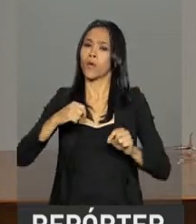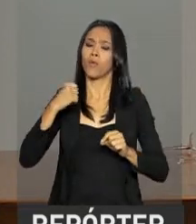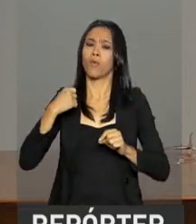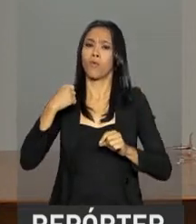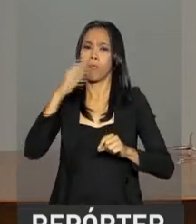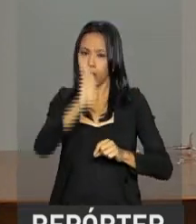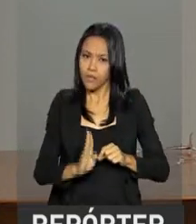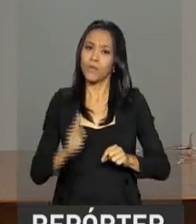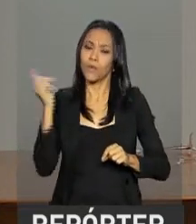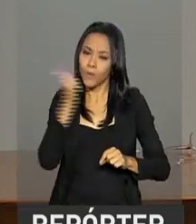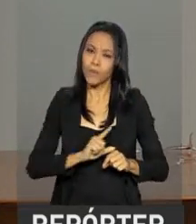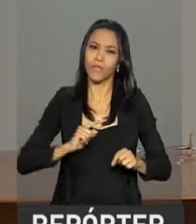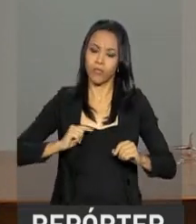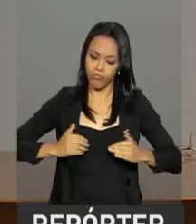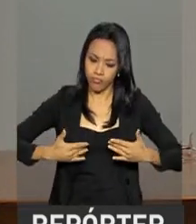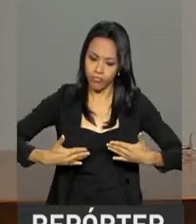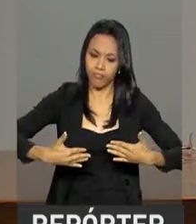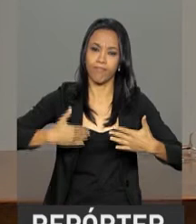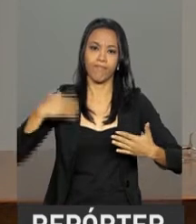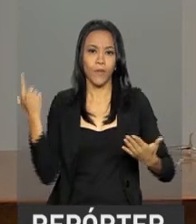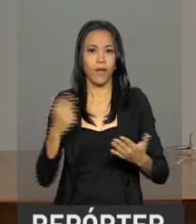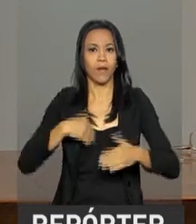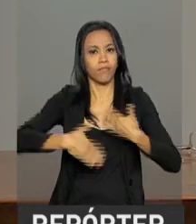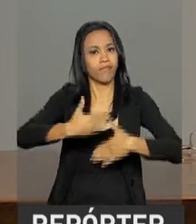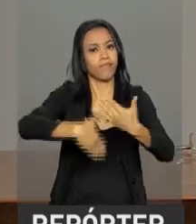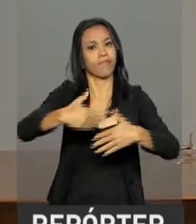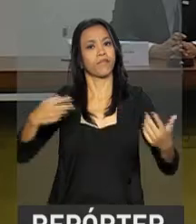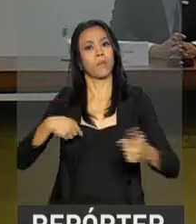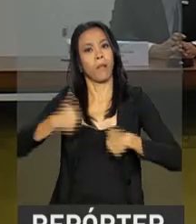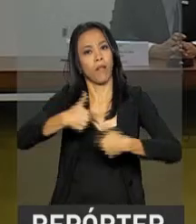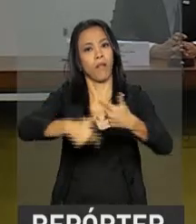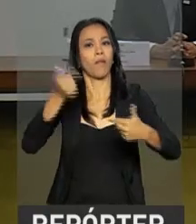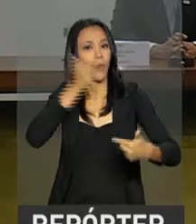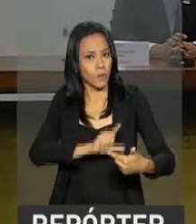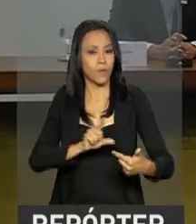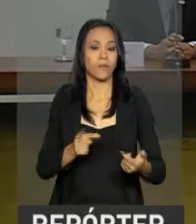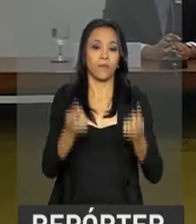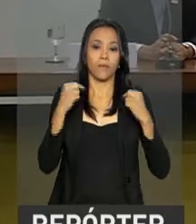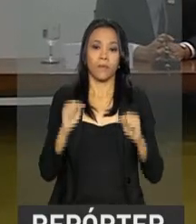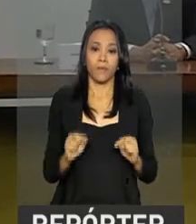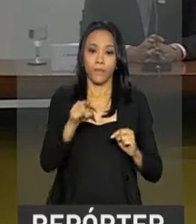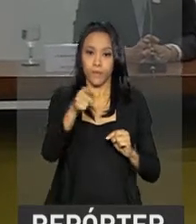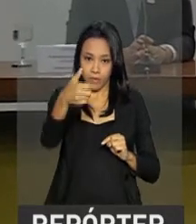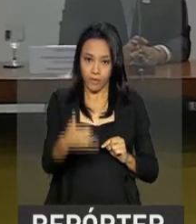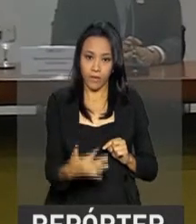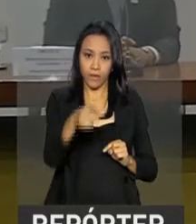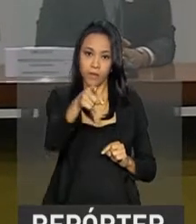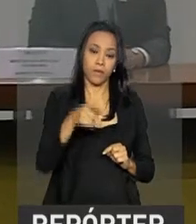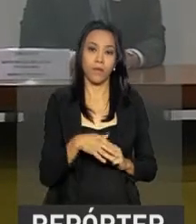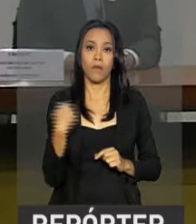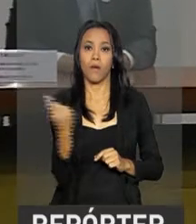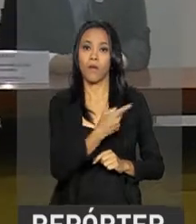de dar continuidade ao processo de revitalização do bloco nós brigamos a eliminar